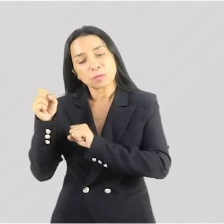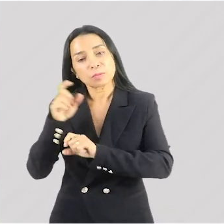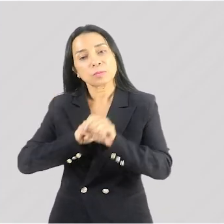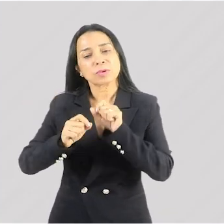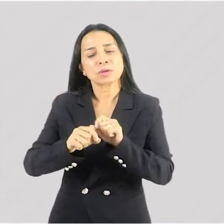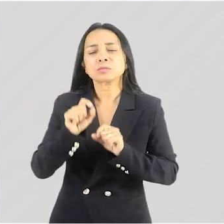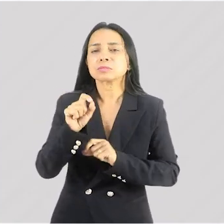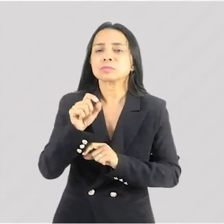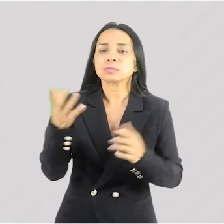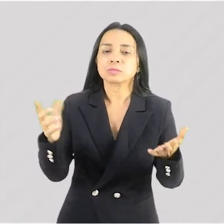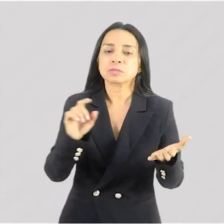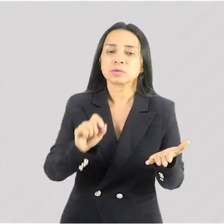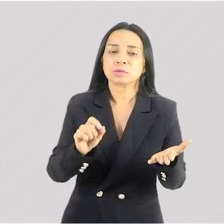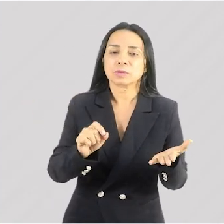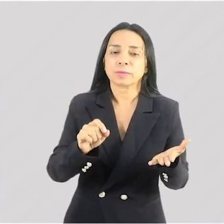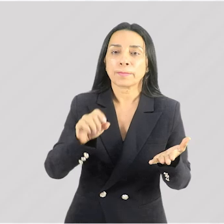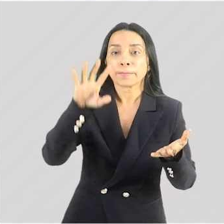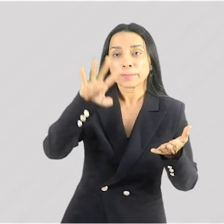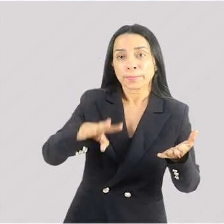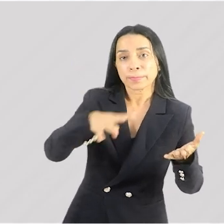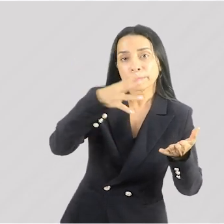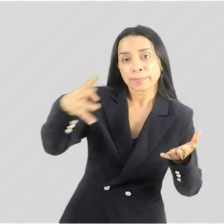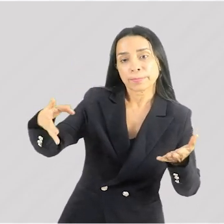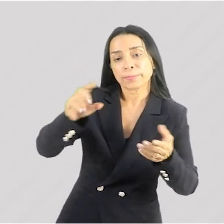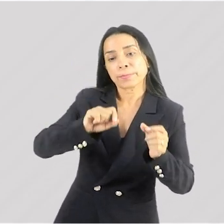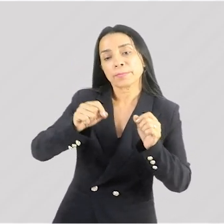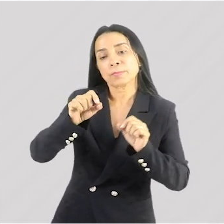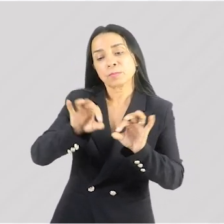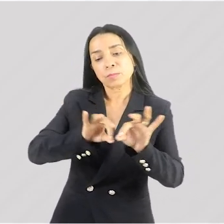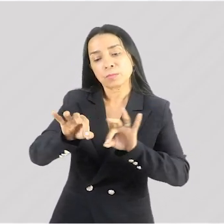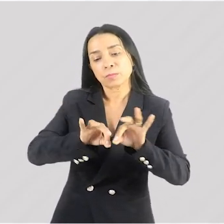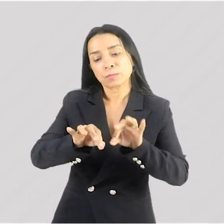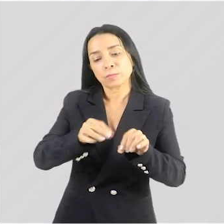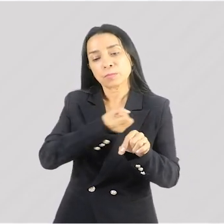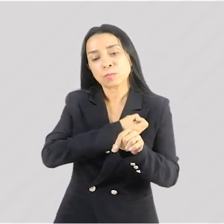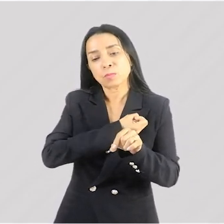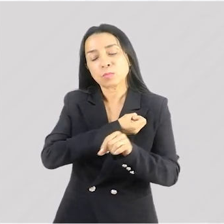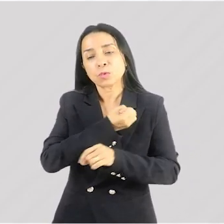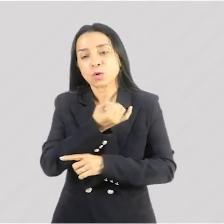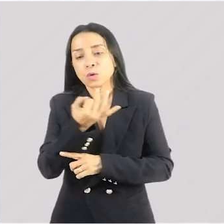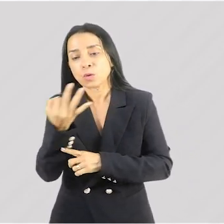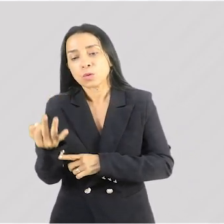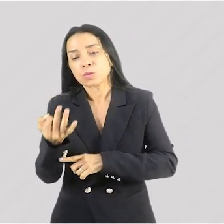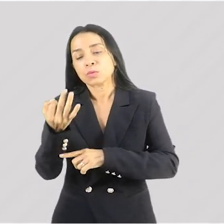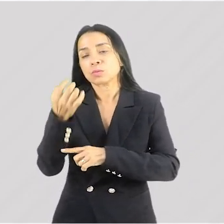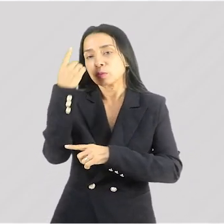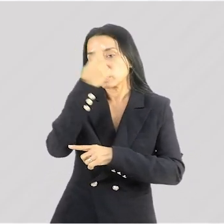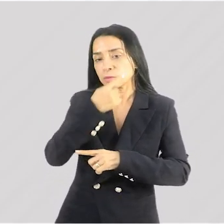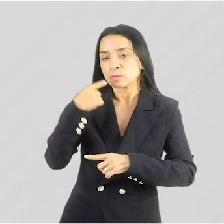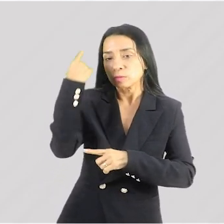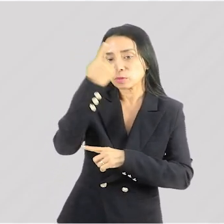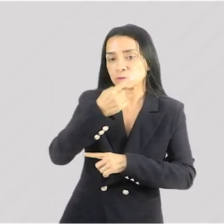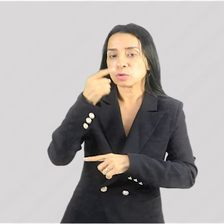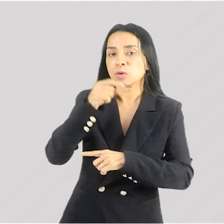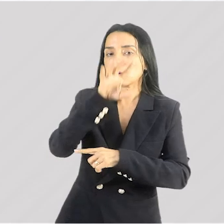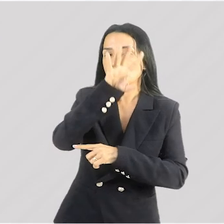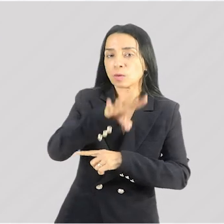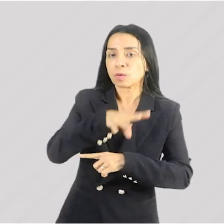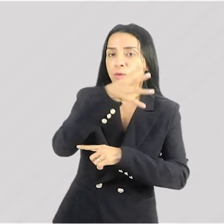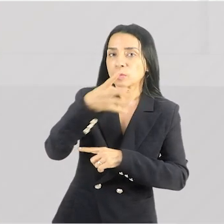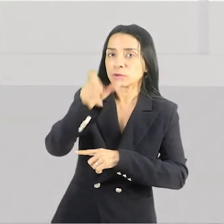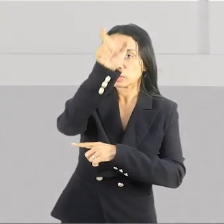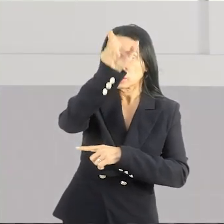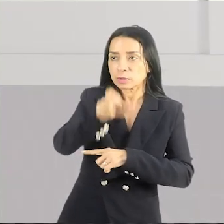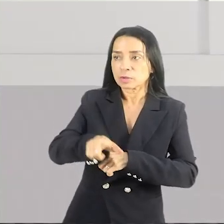Na tabela, ele organizou aqui o número de horas numa coluna e a quantidade de